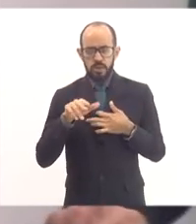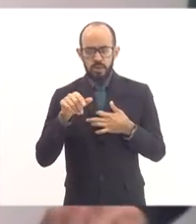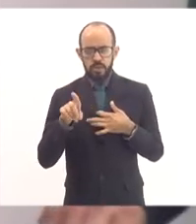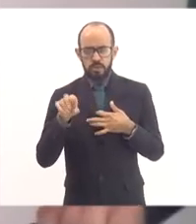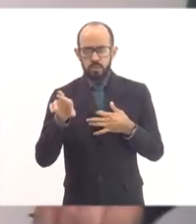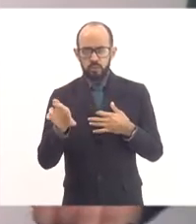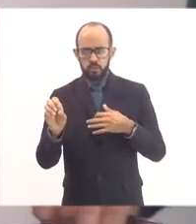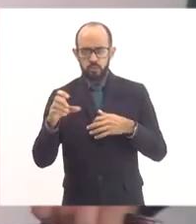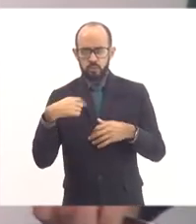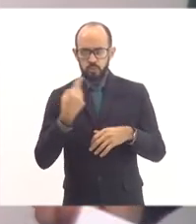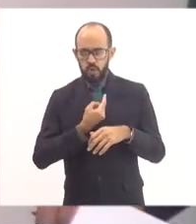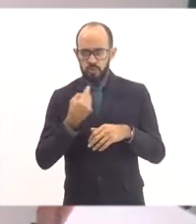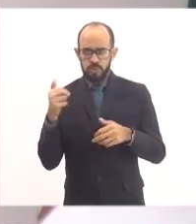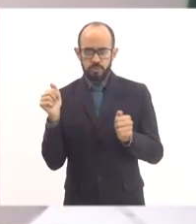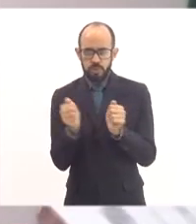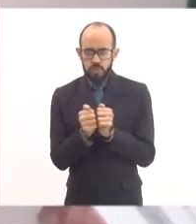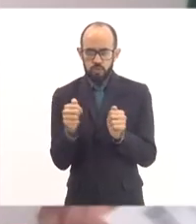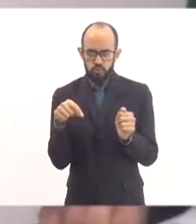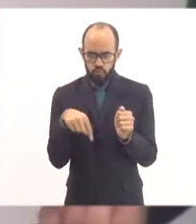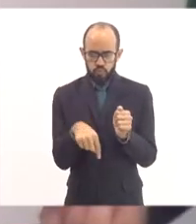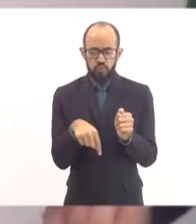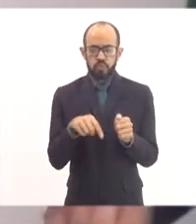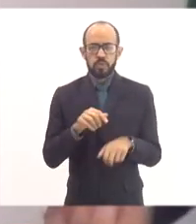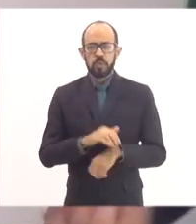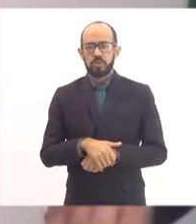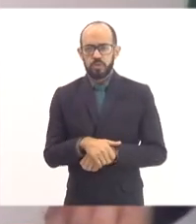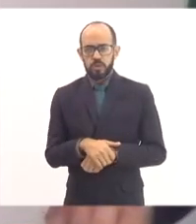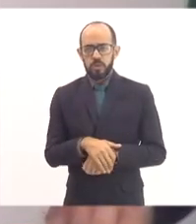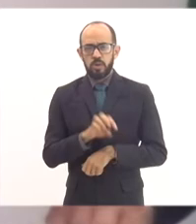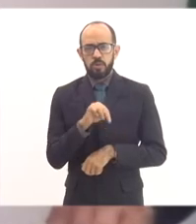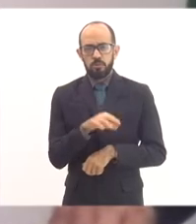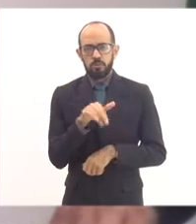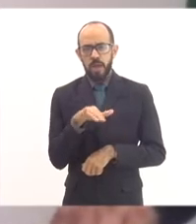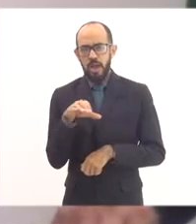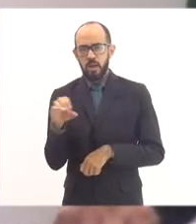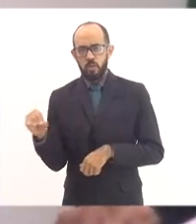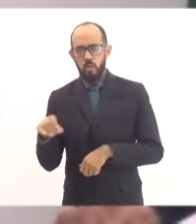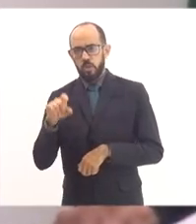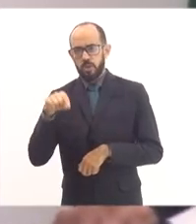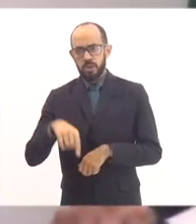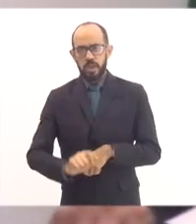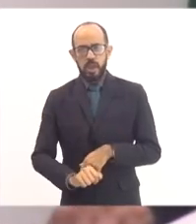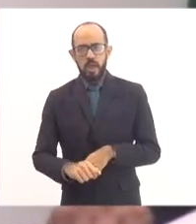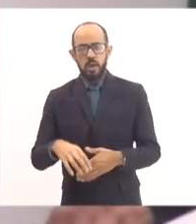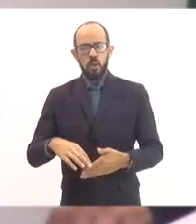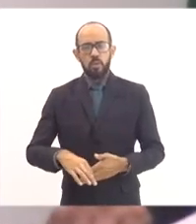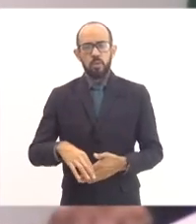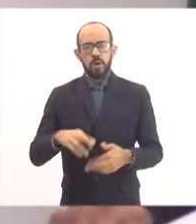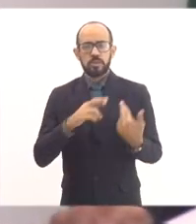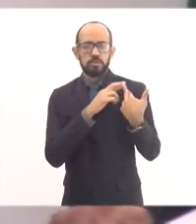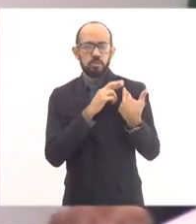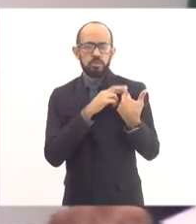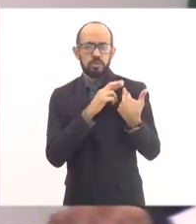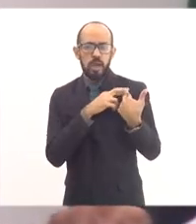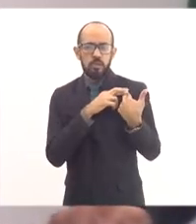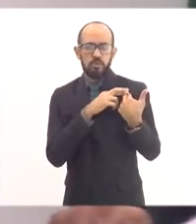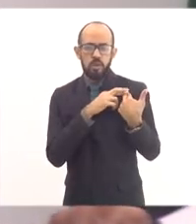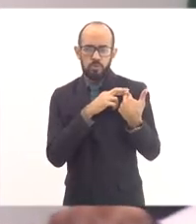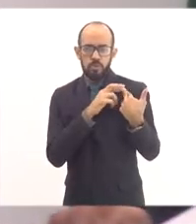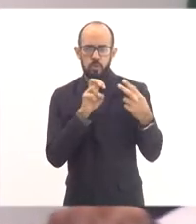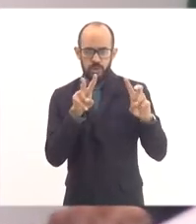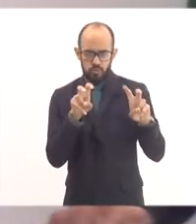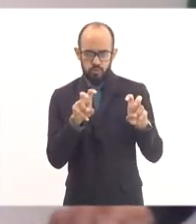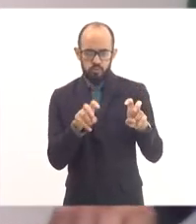aqui presentes. O coronel Marco Moraes, que é o titular da pasta de pessoal, junto com o capitão Renan Marques, nós estaremos aqui para poder